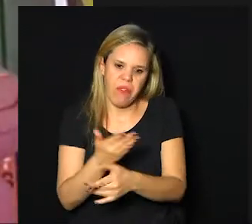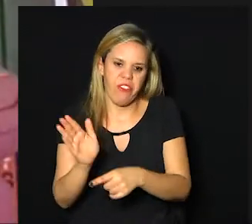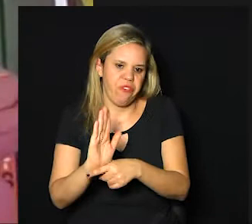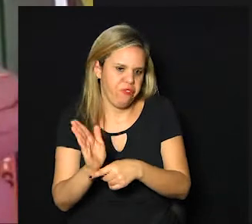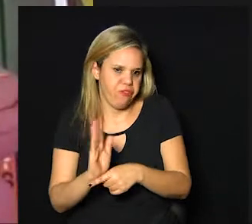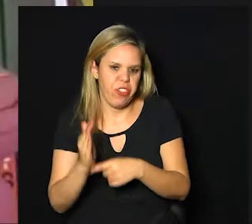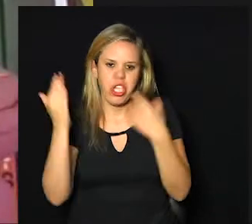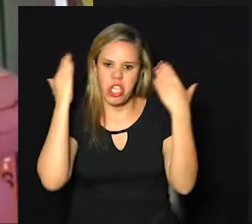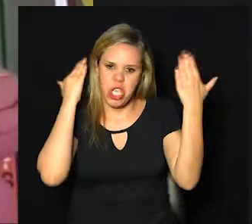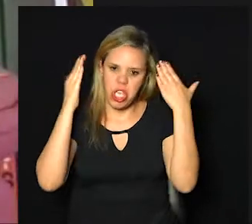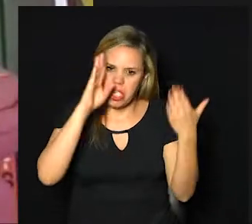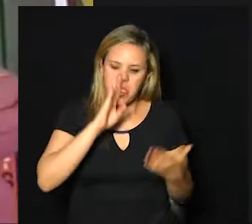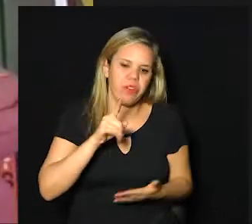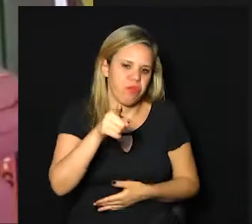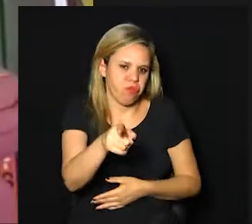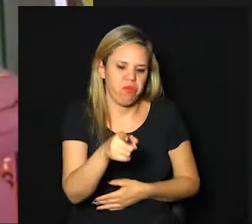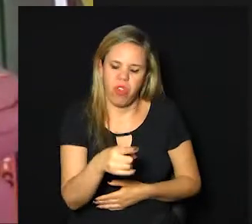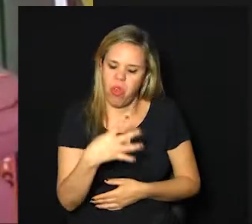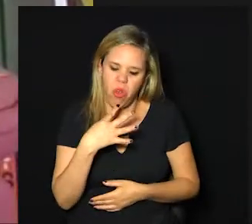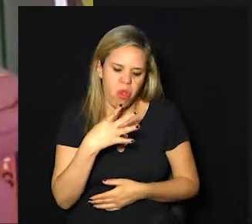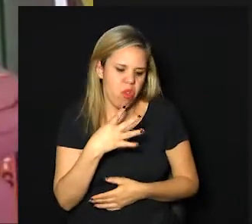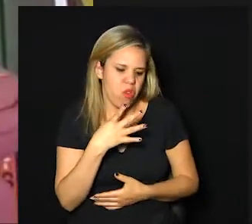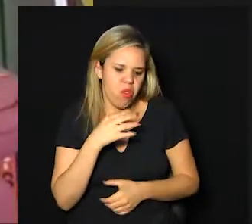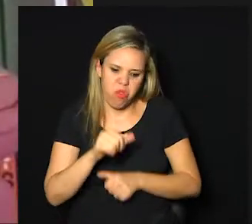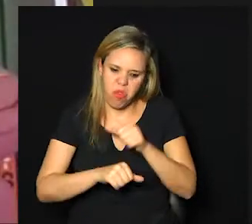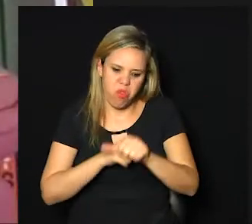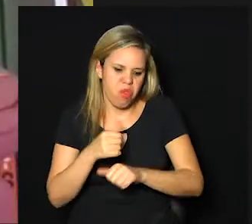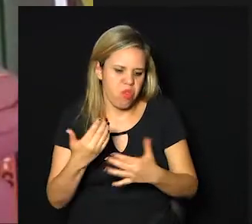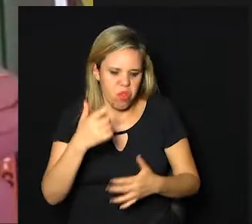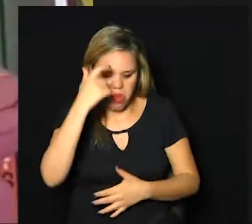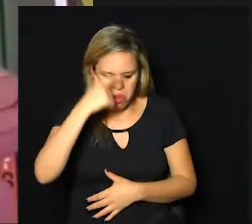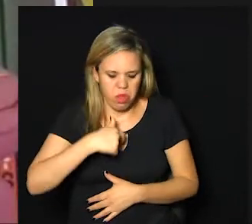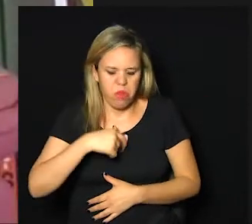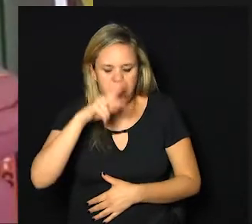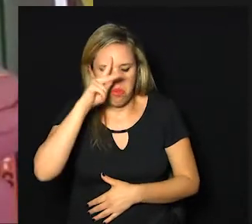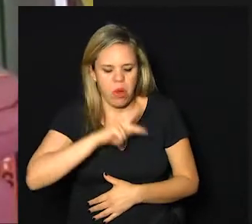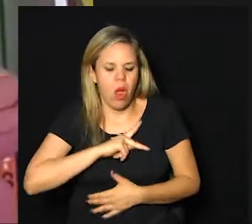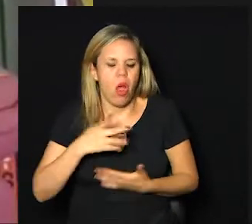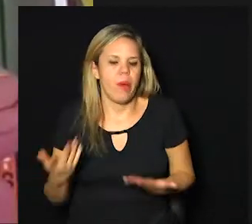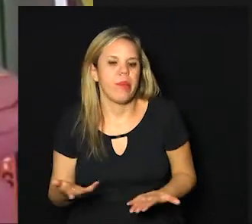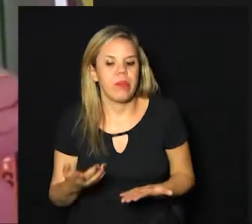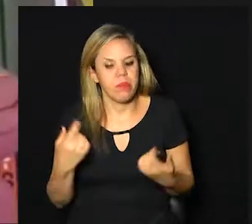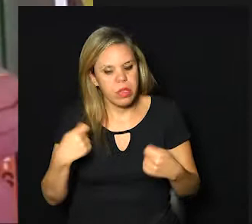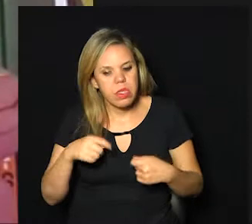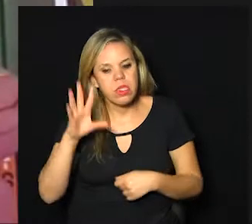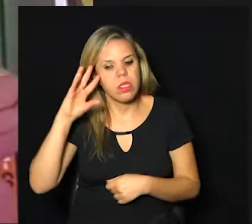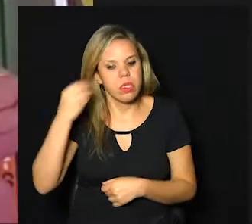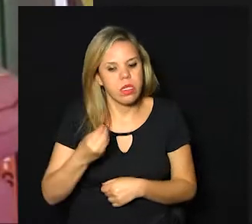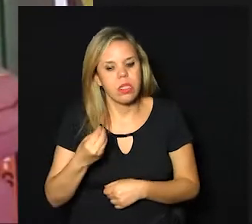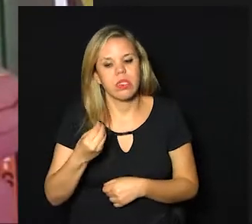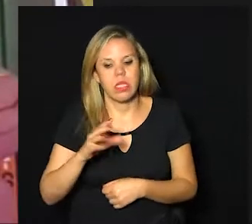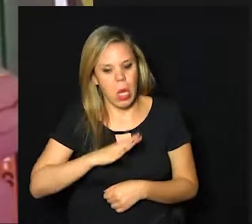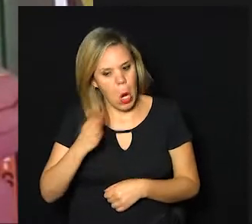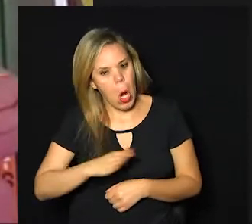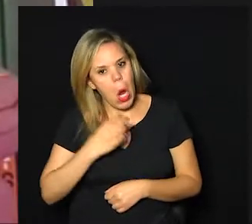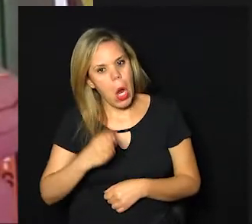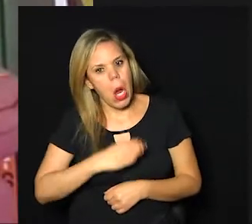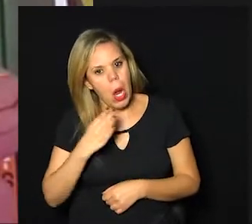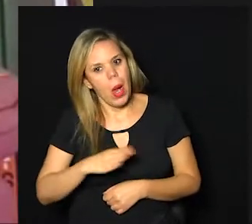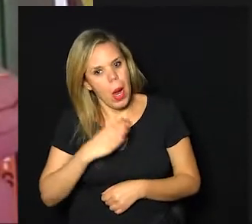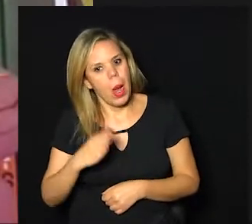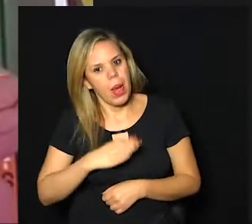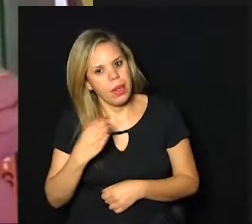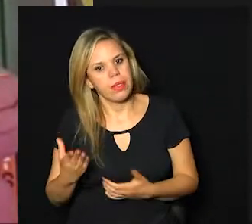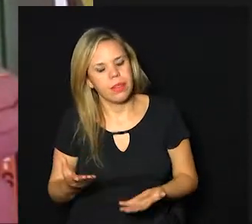te dar terapia de graça que você não vai mudar. E para isso a gente precisa o quê? entender e ter coragem, entre aspas,